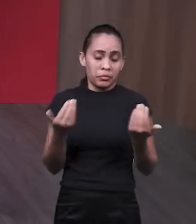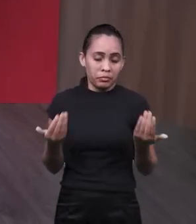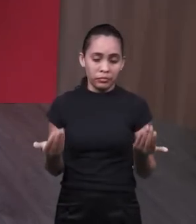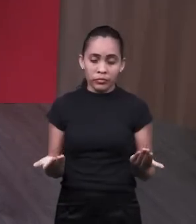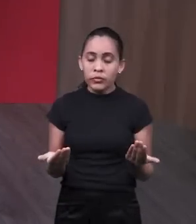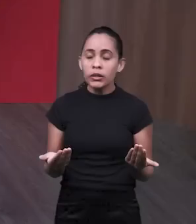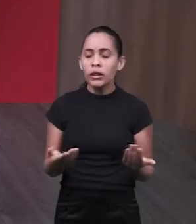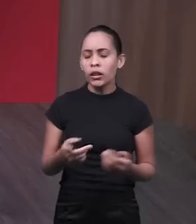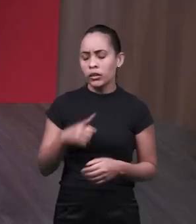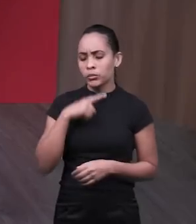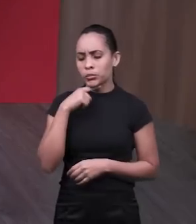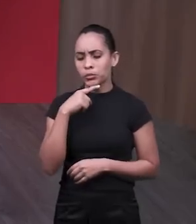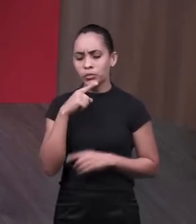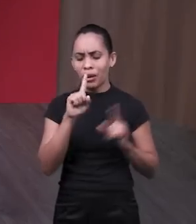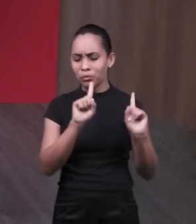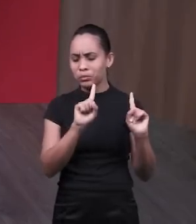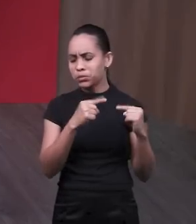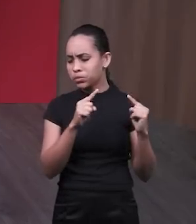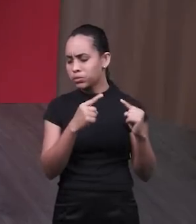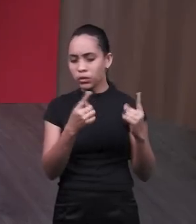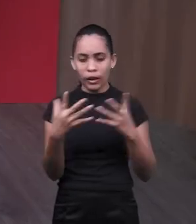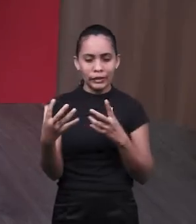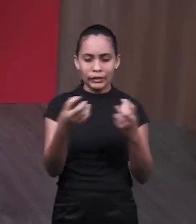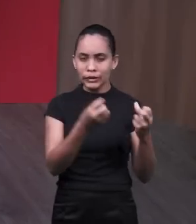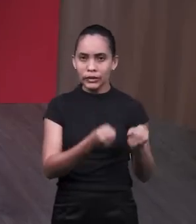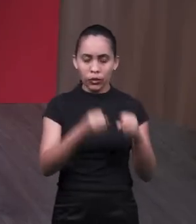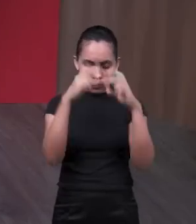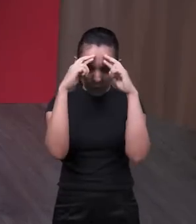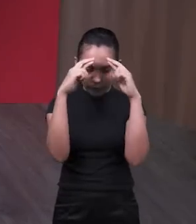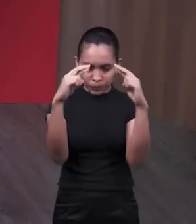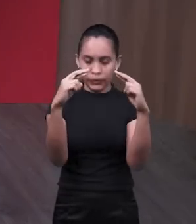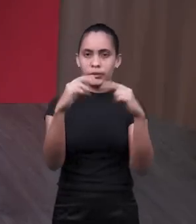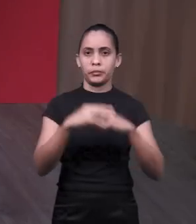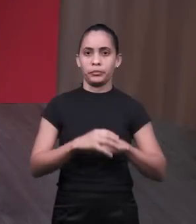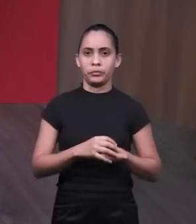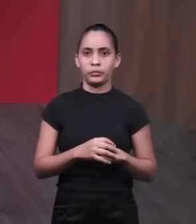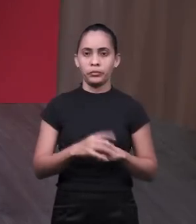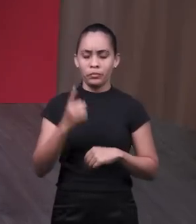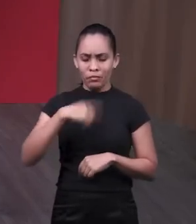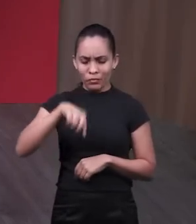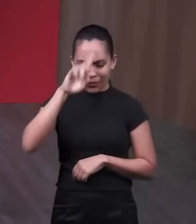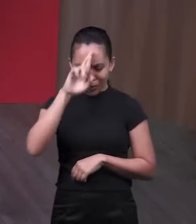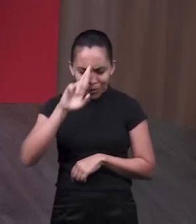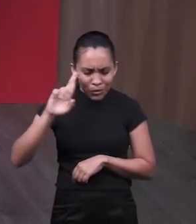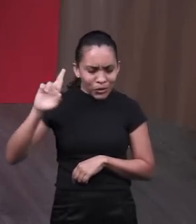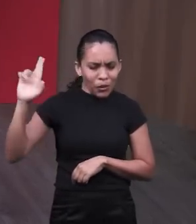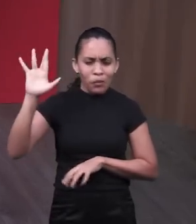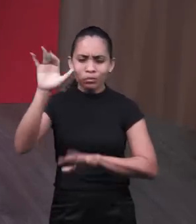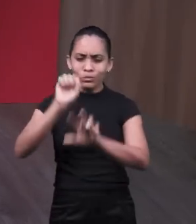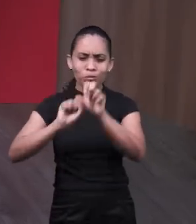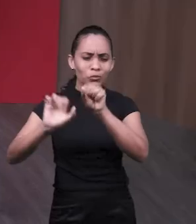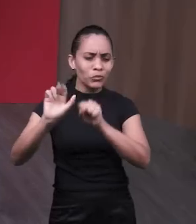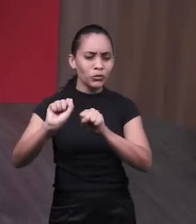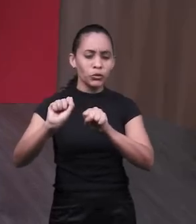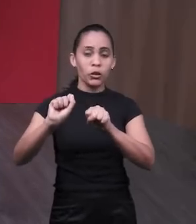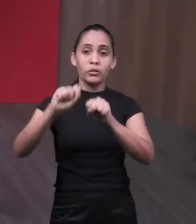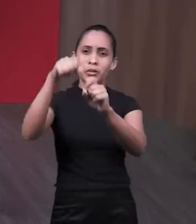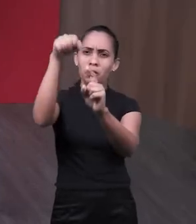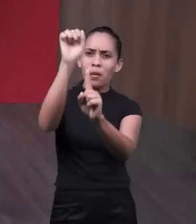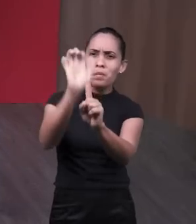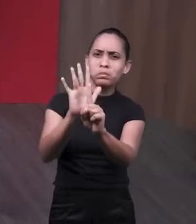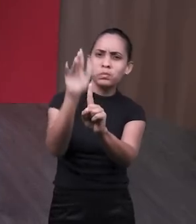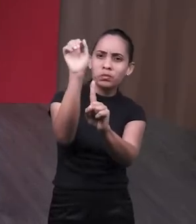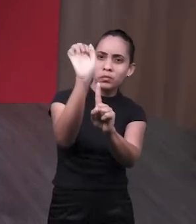fase, questionamento, aceitação, respeito, que o Senhor tome todos esses jovens em